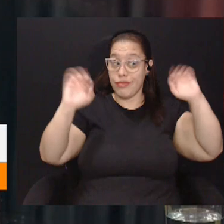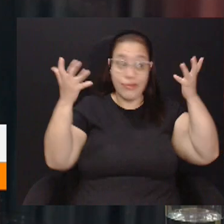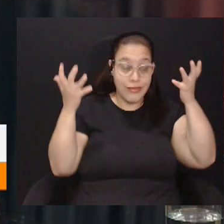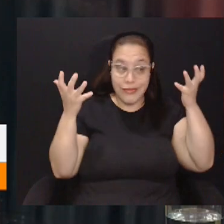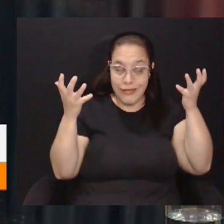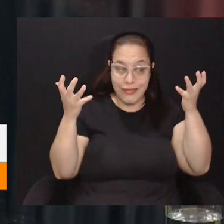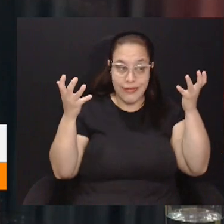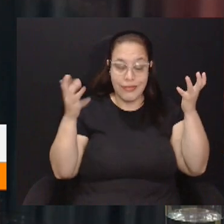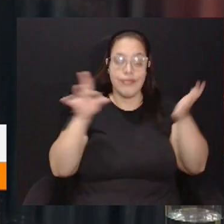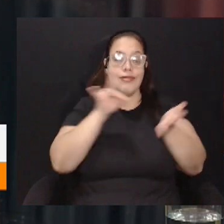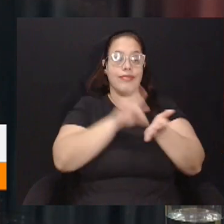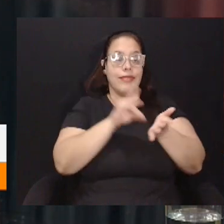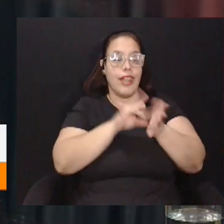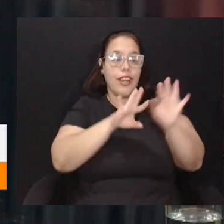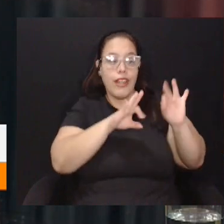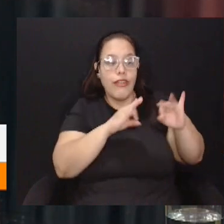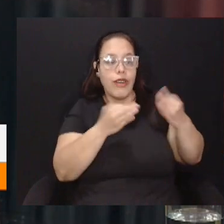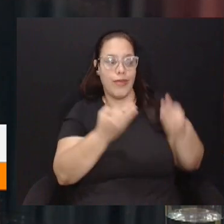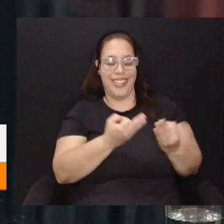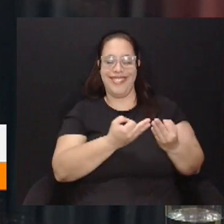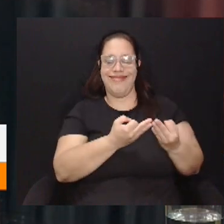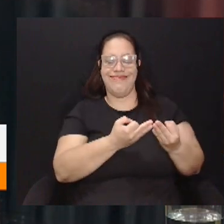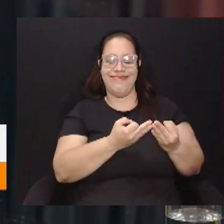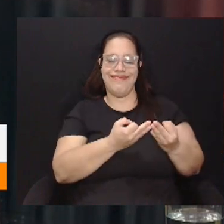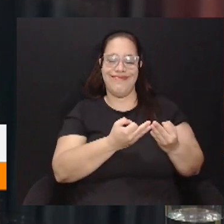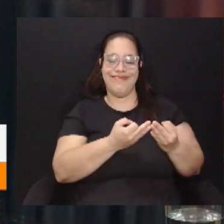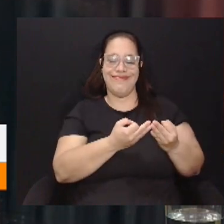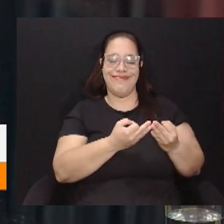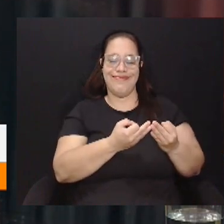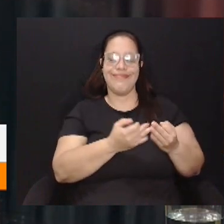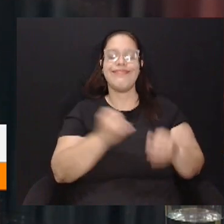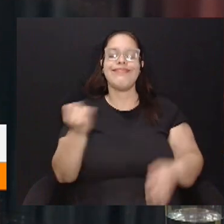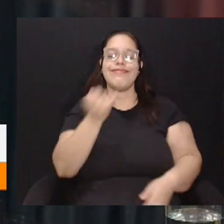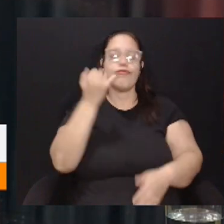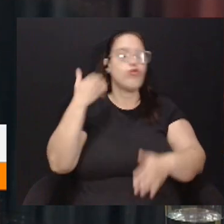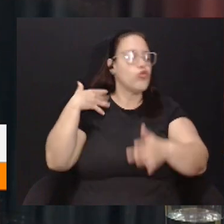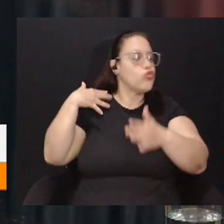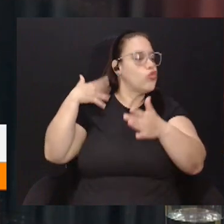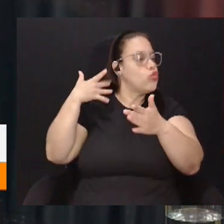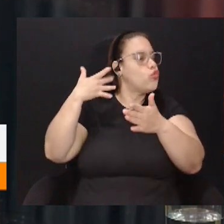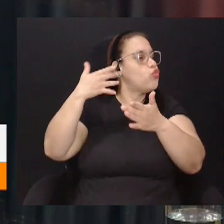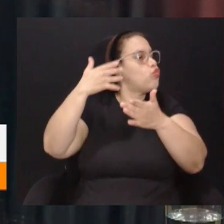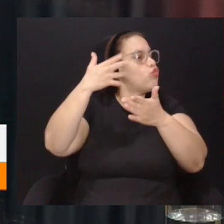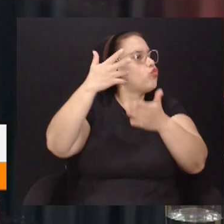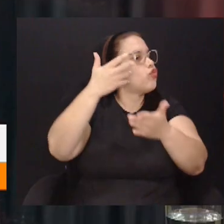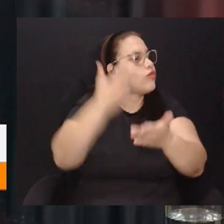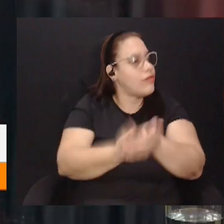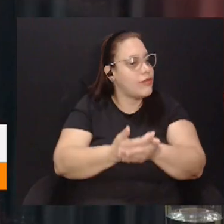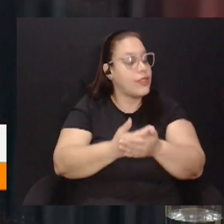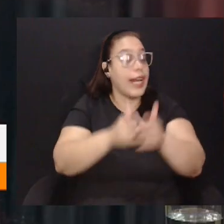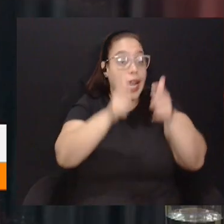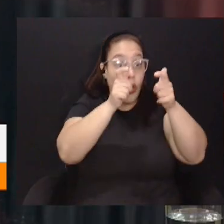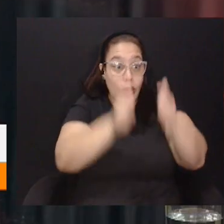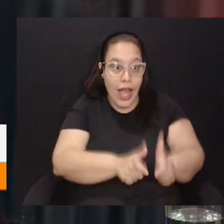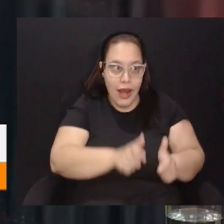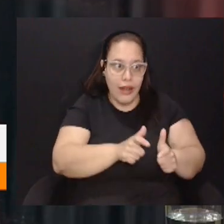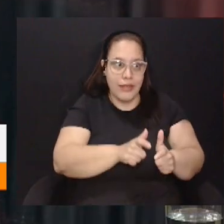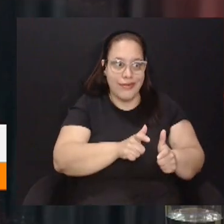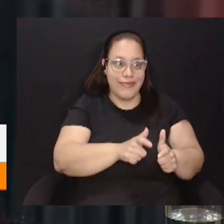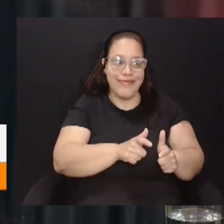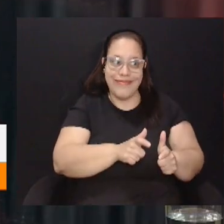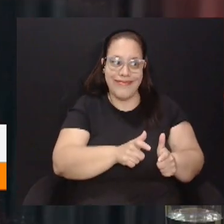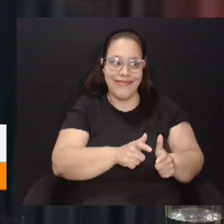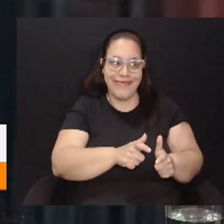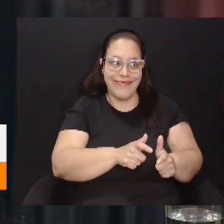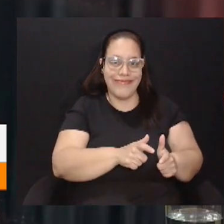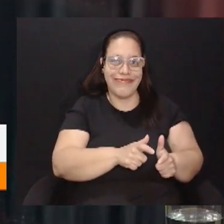em família. uhum, Então, acho que é importante a gente resgatar isso também, né? Naquele ambiente o